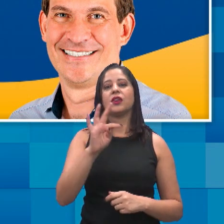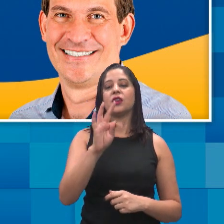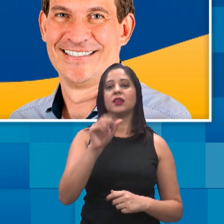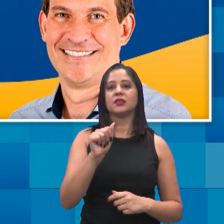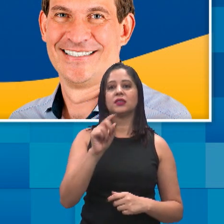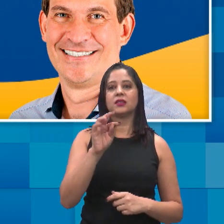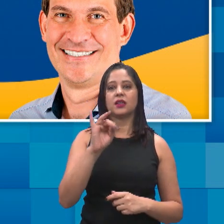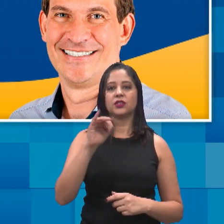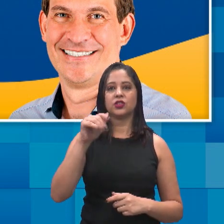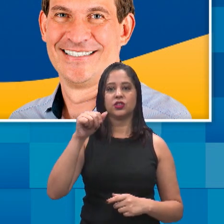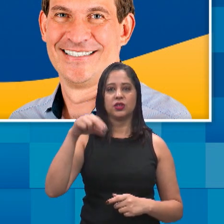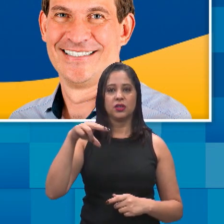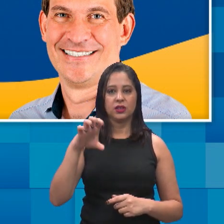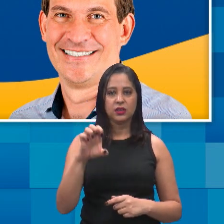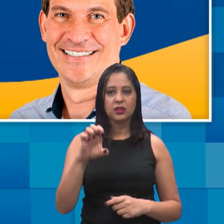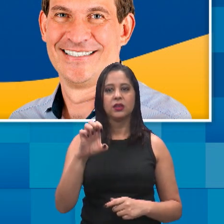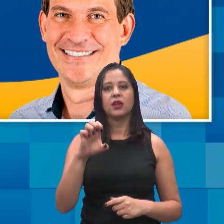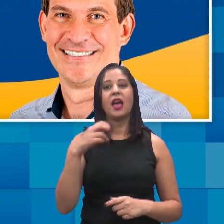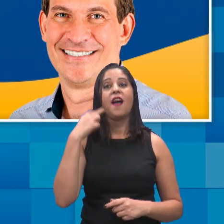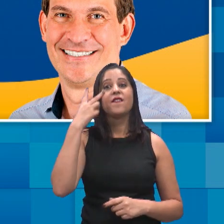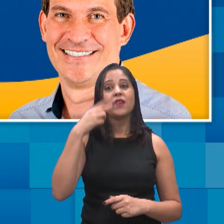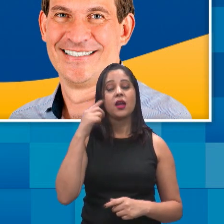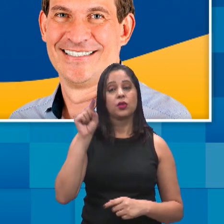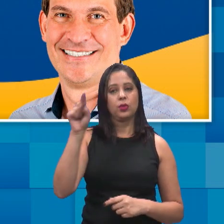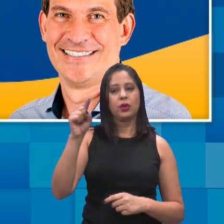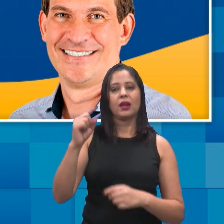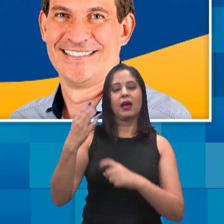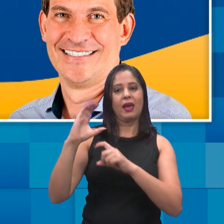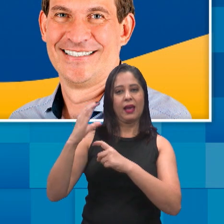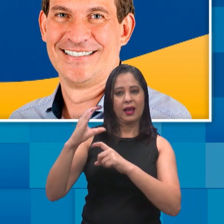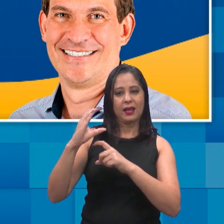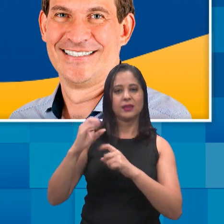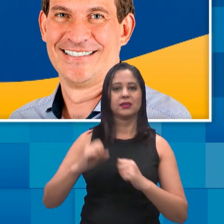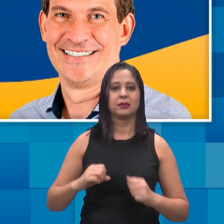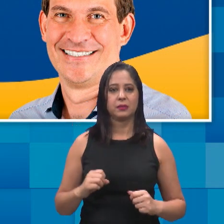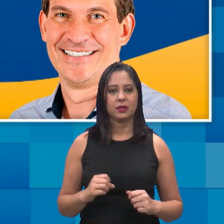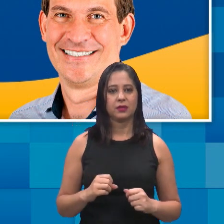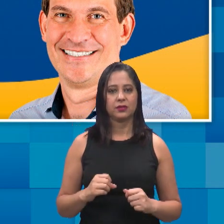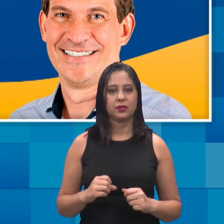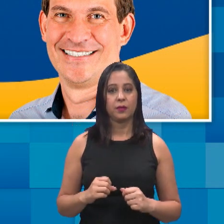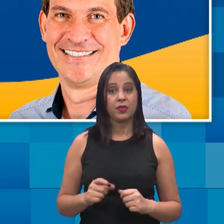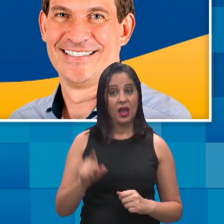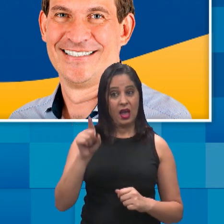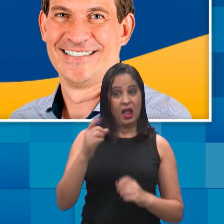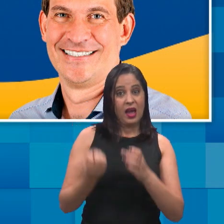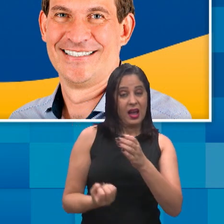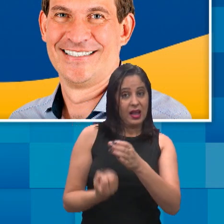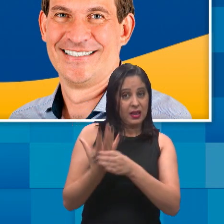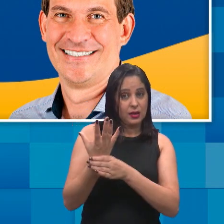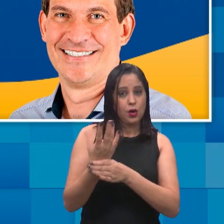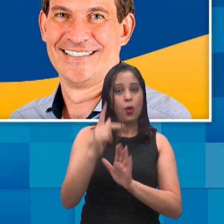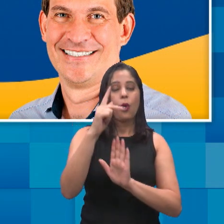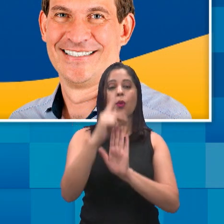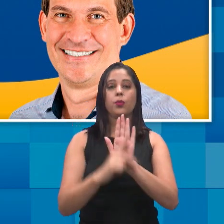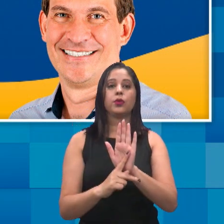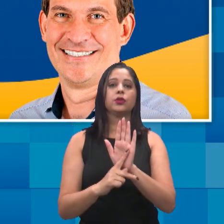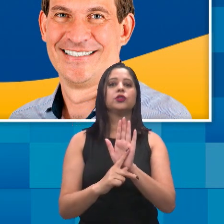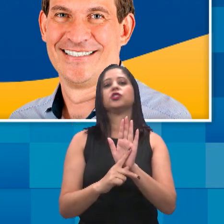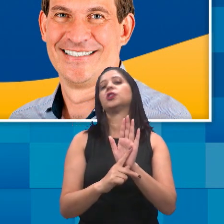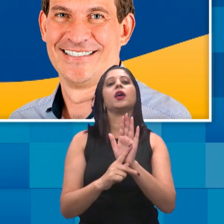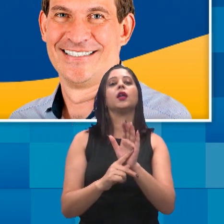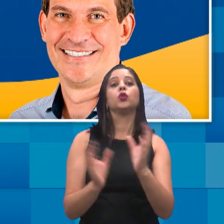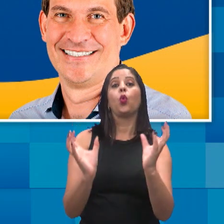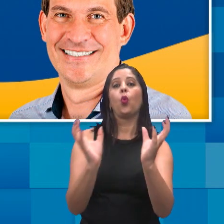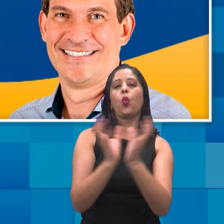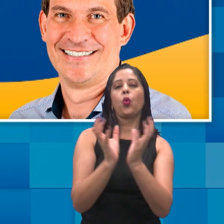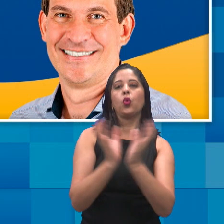Fonseca, vereadora da cidade de Caçapava. Ela está implementando o projeto da Junta Desportiva